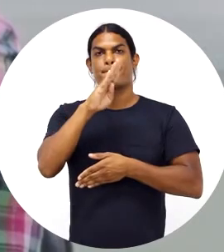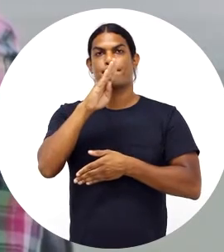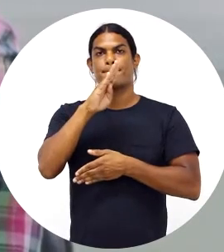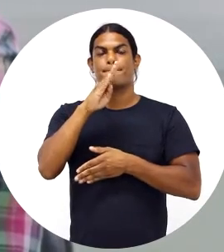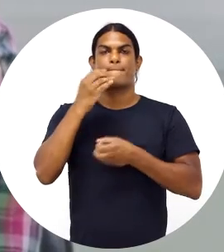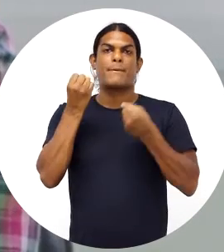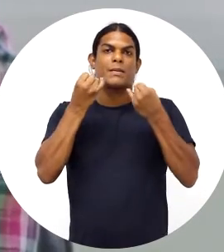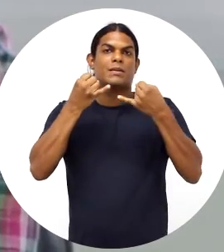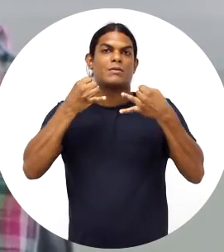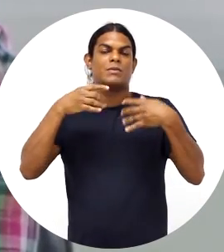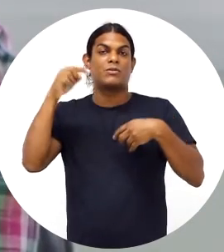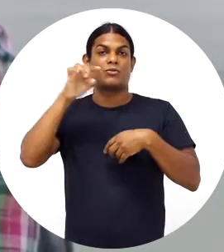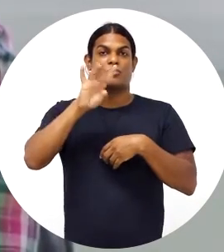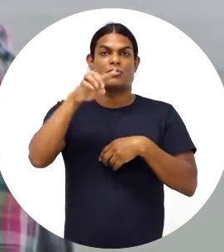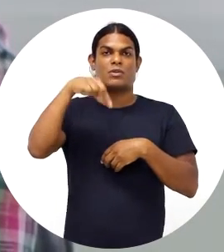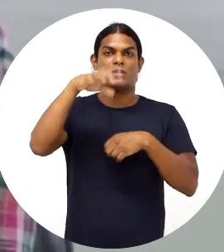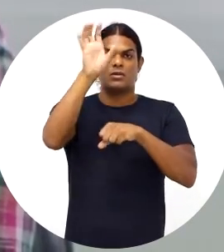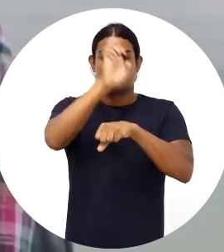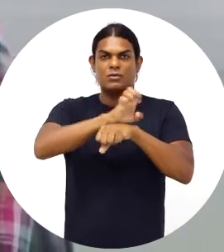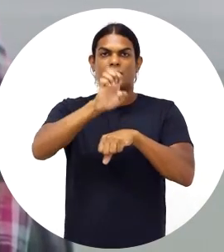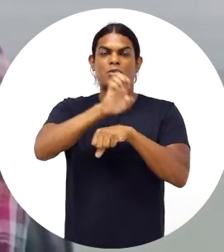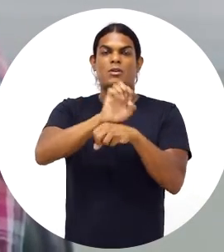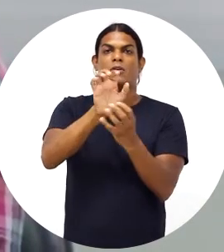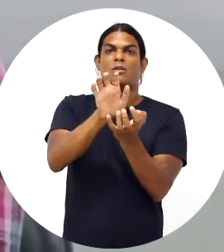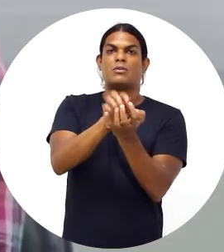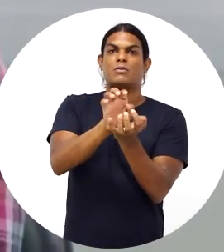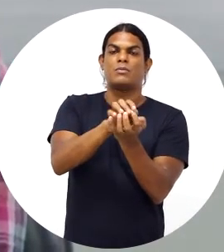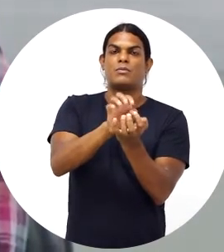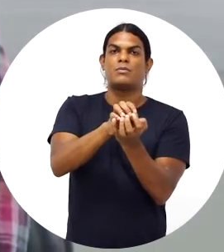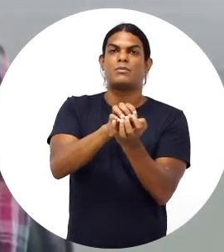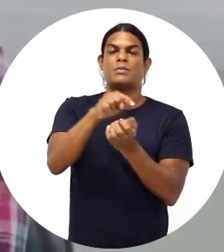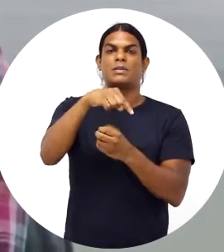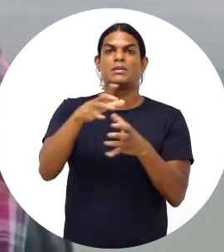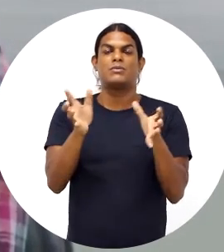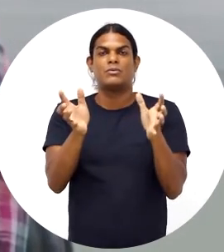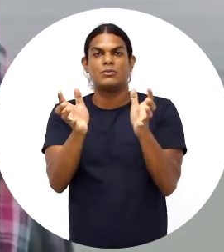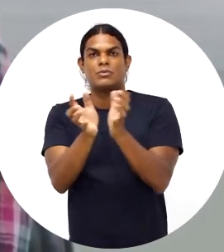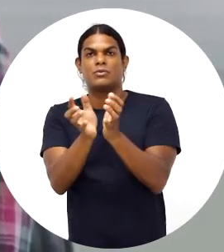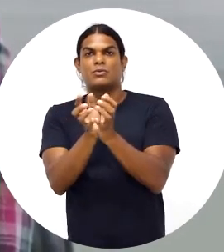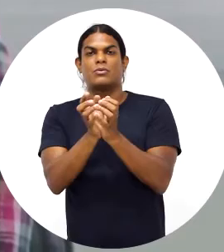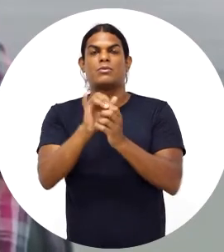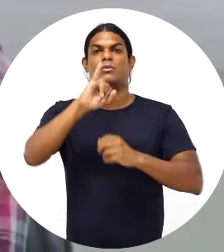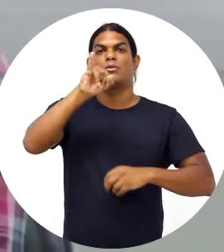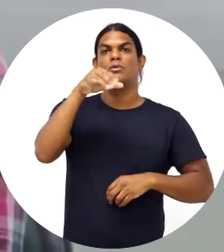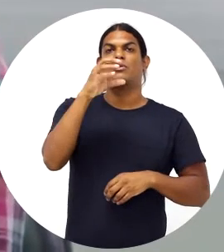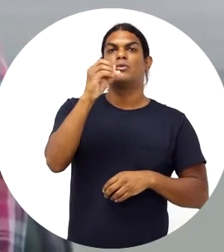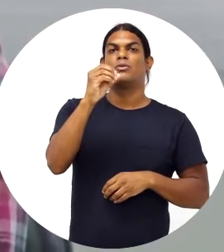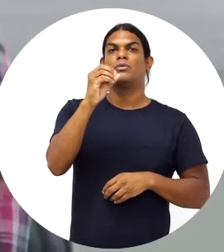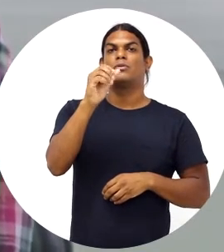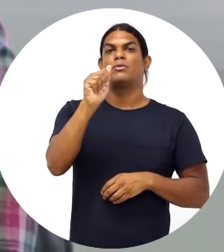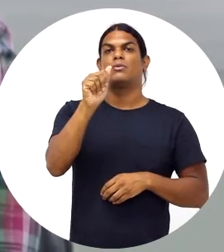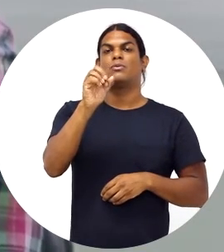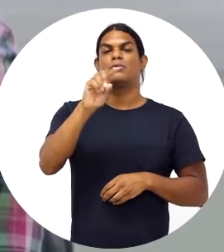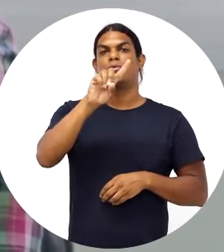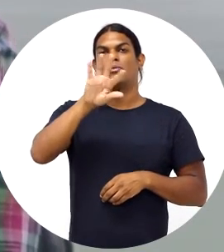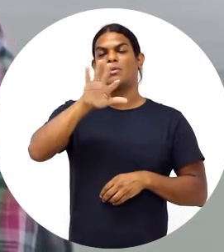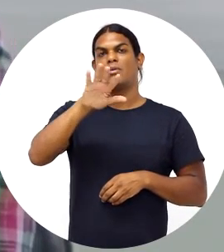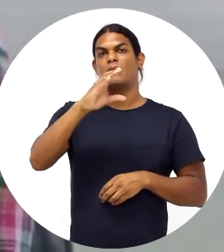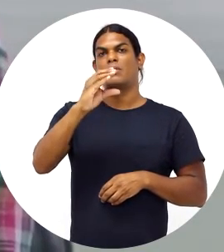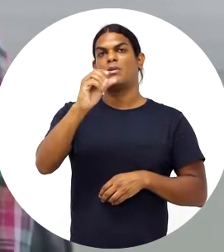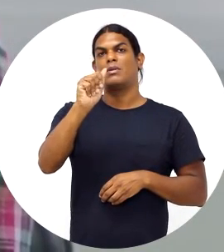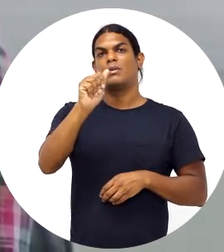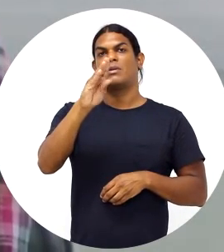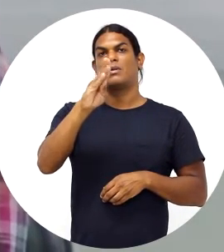do estado de Pernambuco, né? Nesse conjunto, destacamos o João Cabral de Melo Neto, tanto